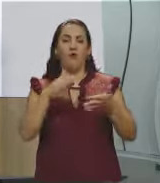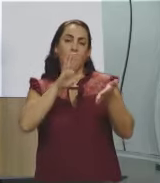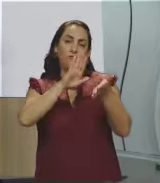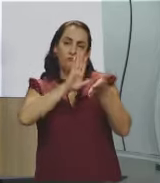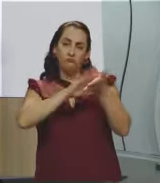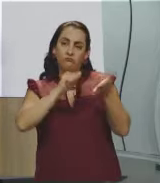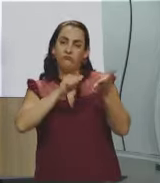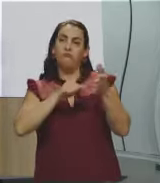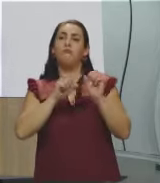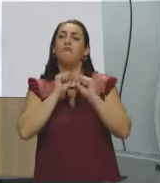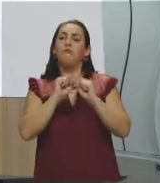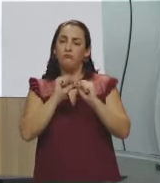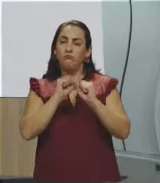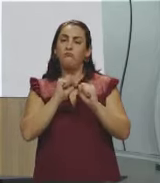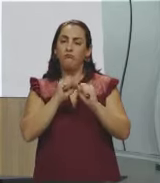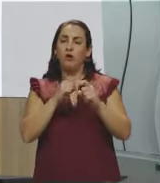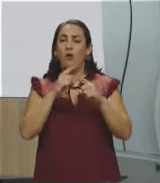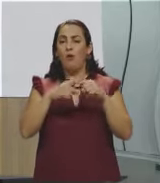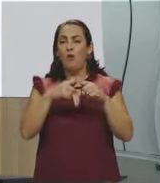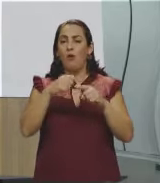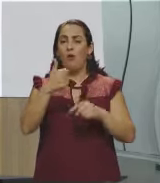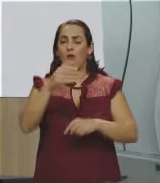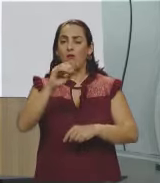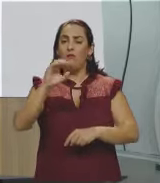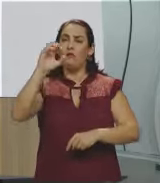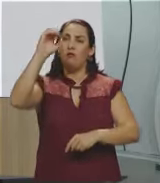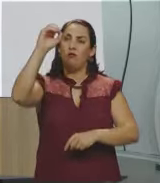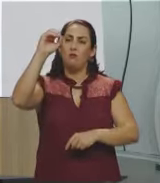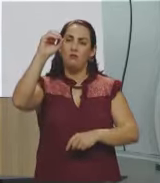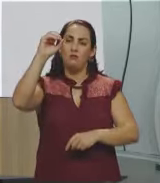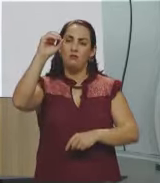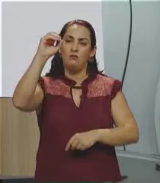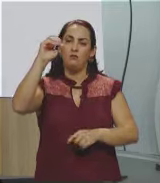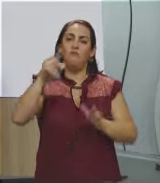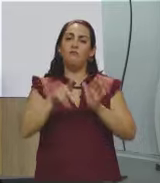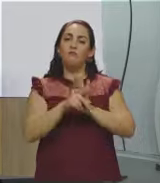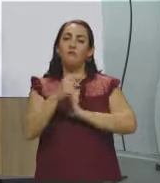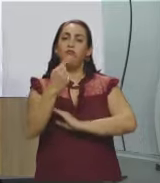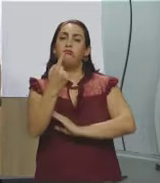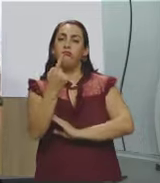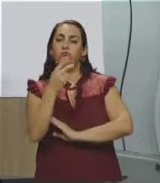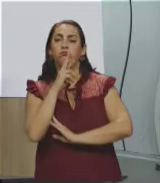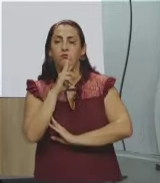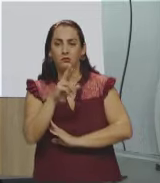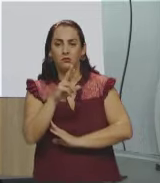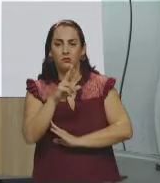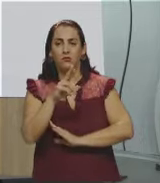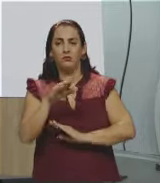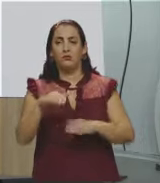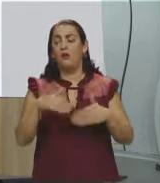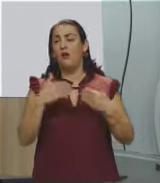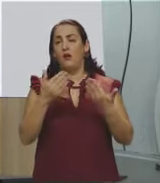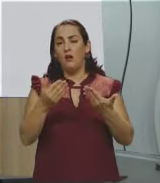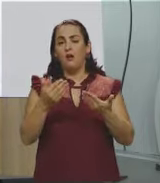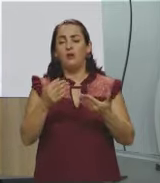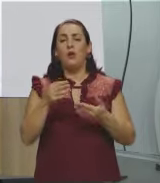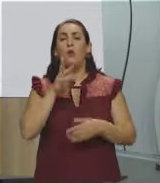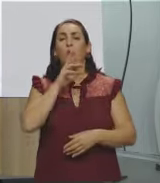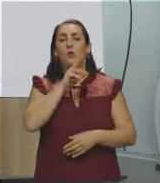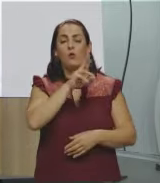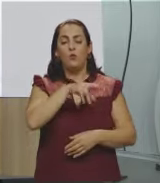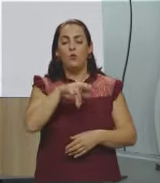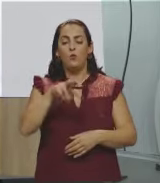esse pedaço aqui, ó, e só move a vírgula para cá. Então, nós temos a resistência desse pedaço de fio igual a